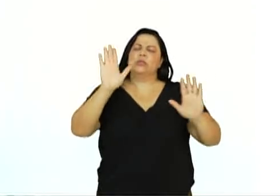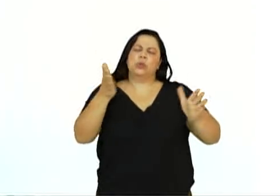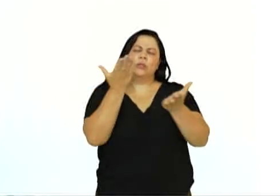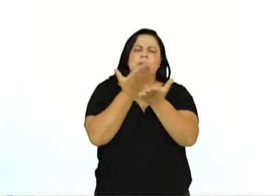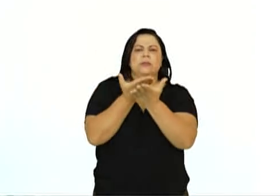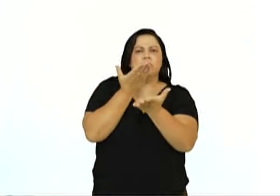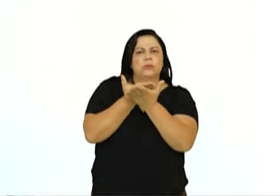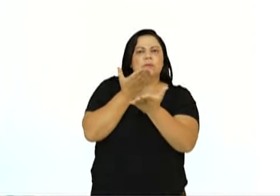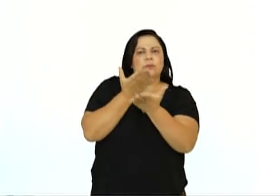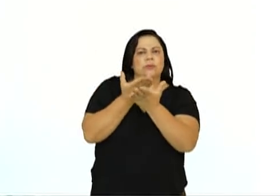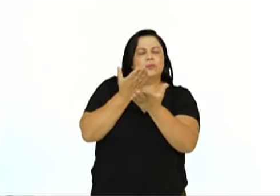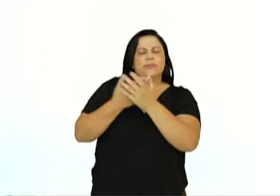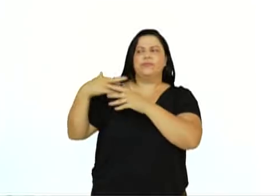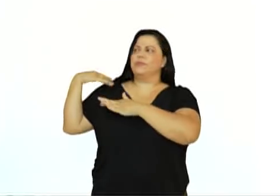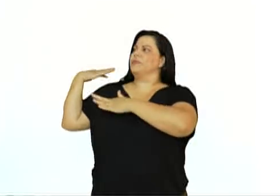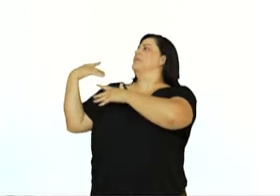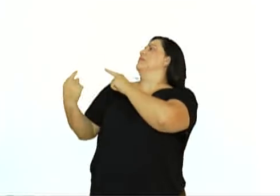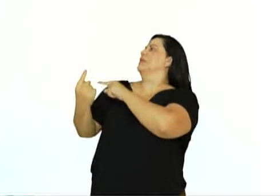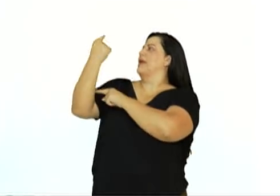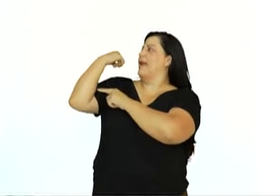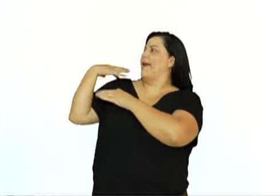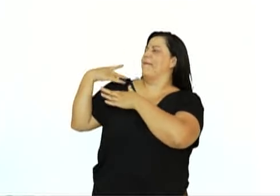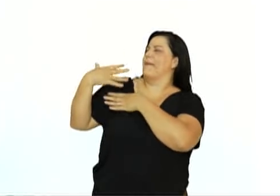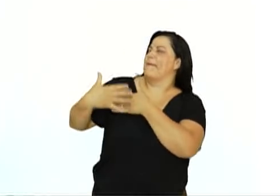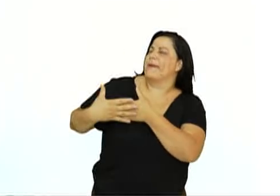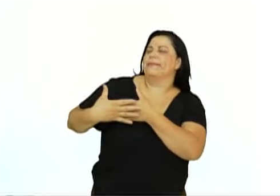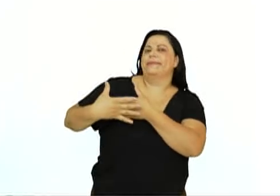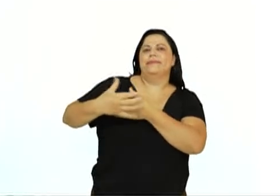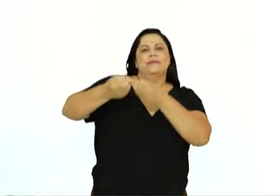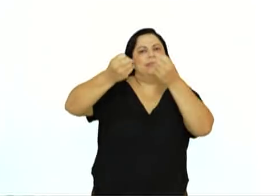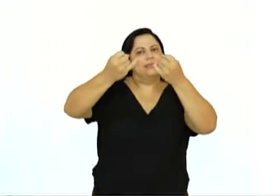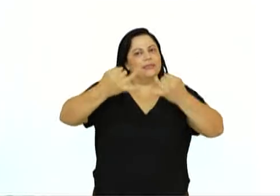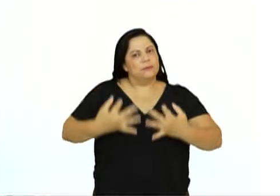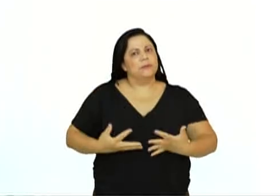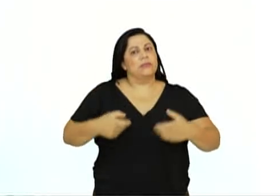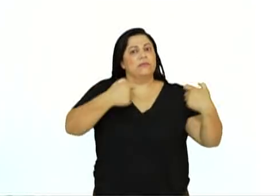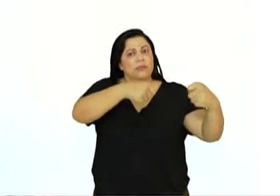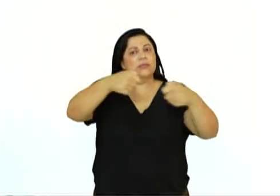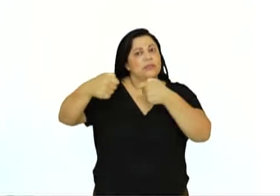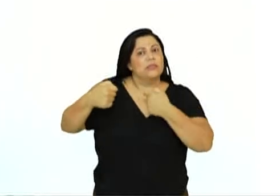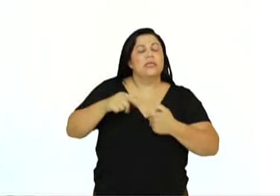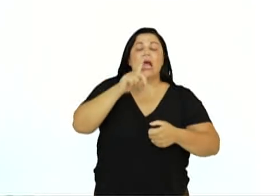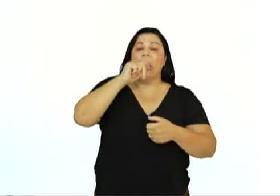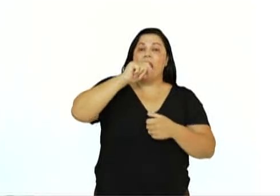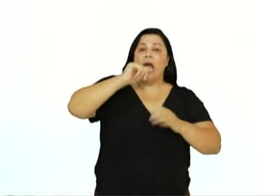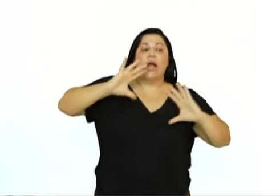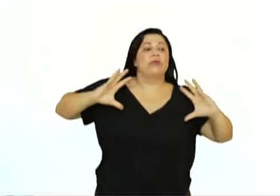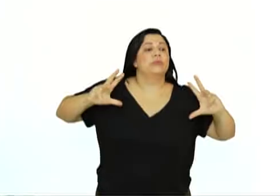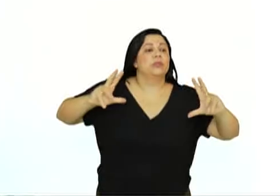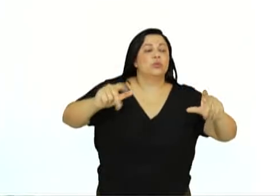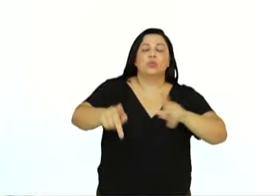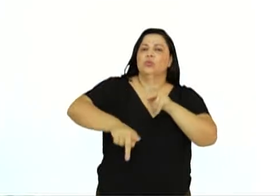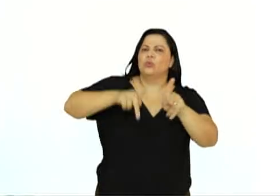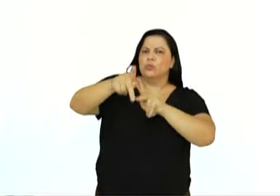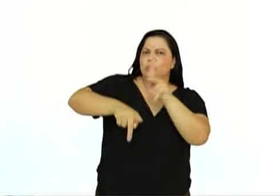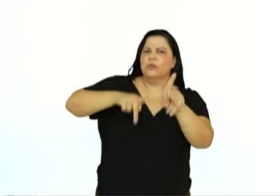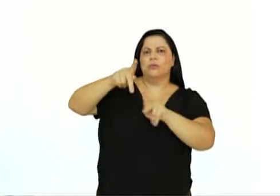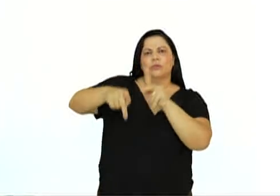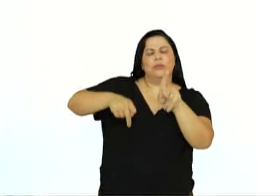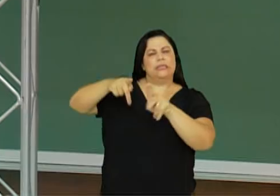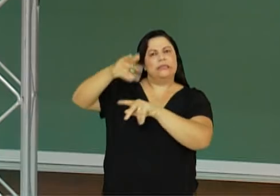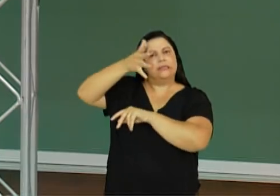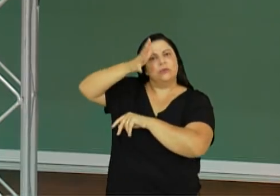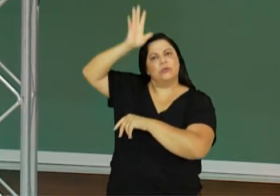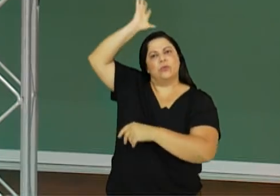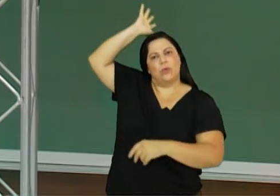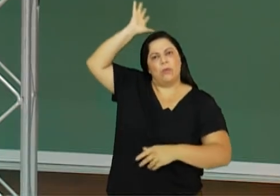gente vem falando aí ao longo das nossas aulas, era necessário garantir o abastecimento de água para toda a população do Império Romano. Então,